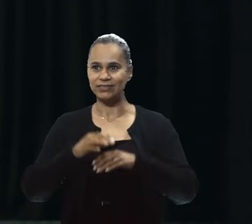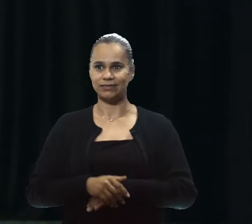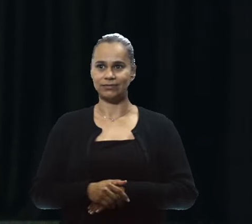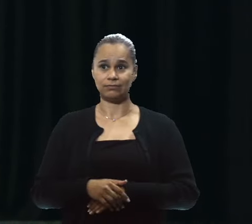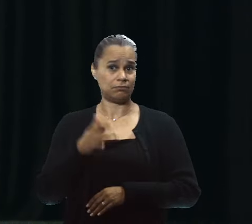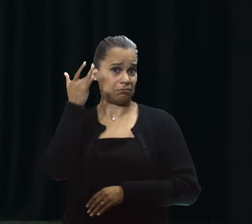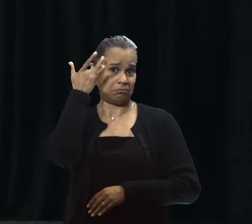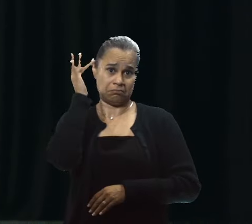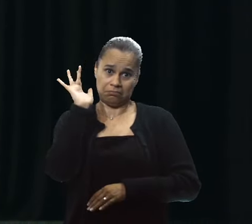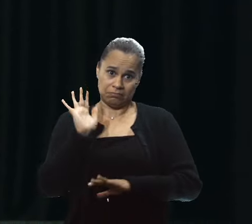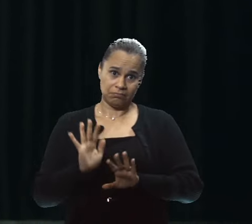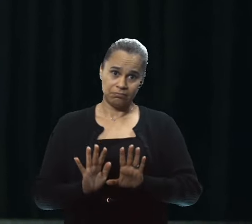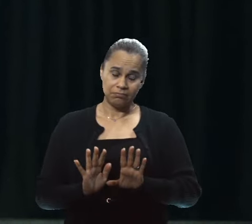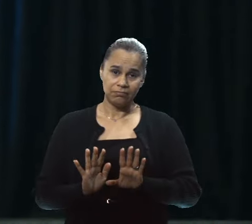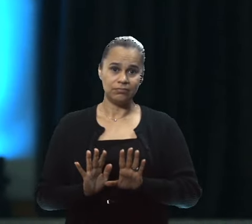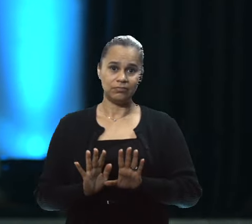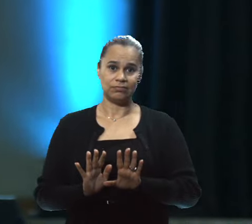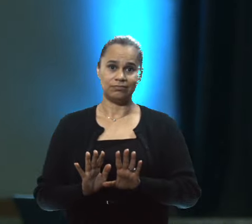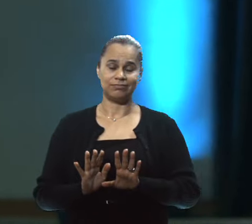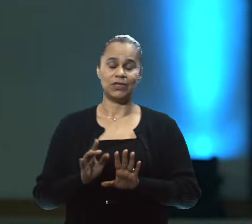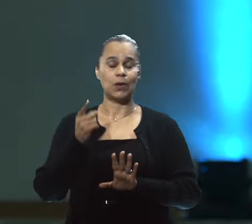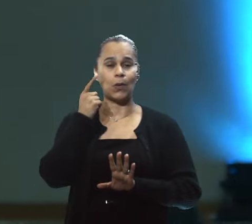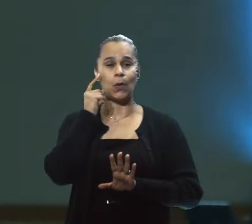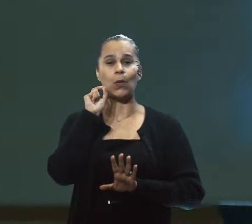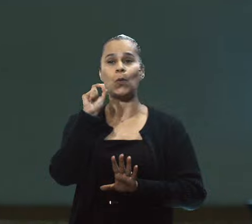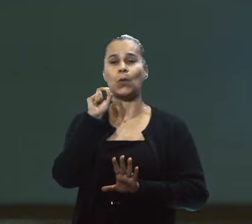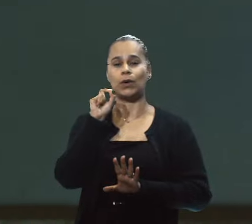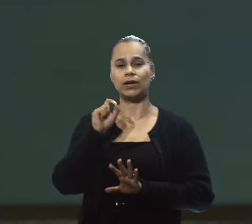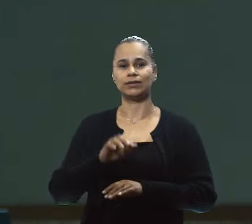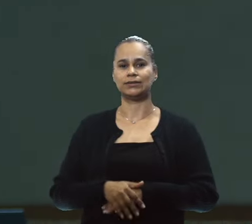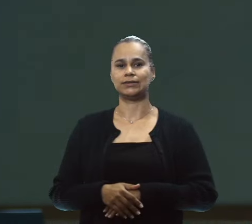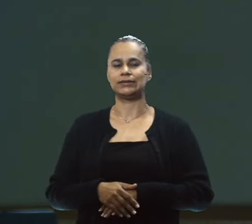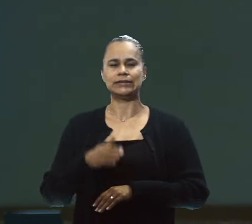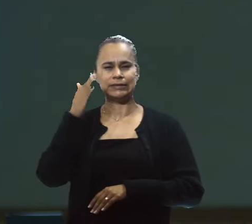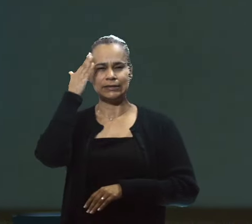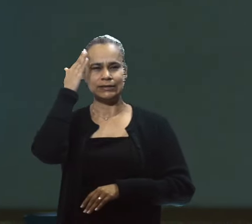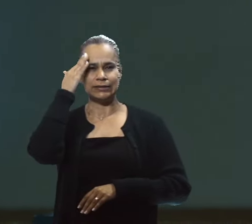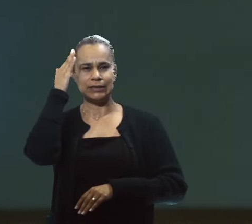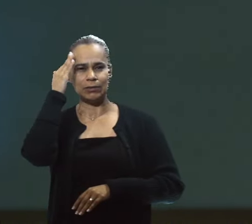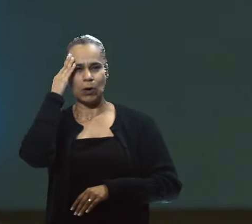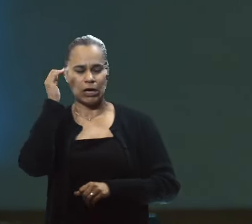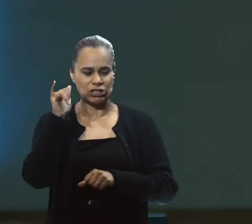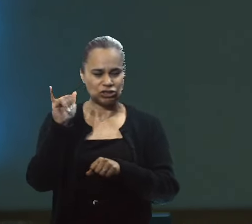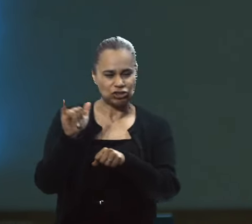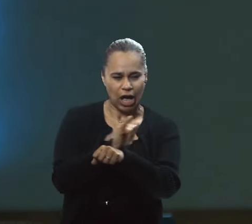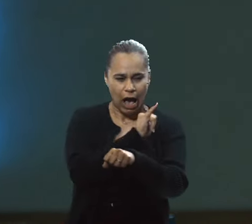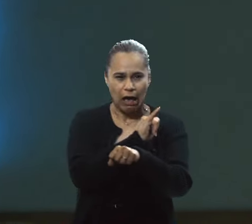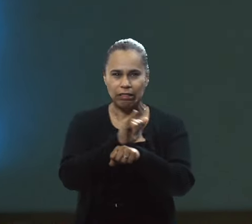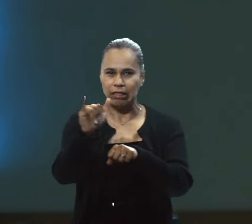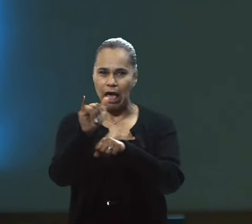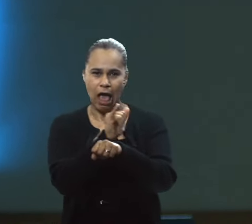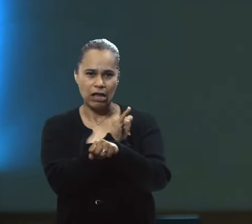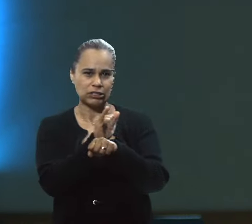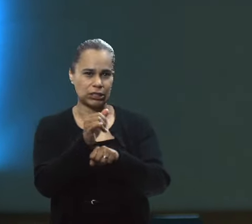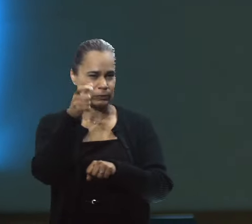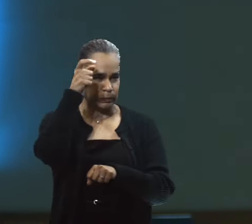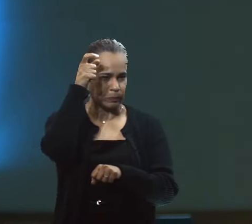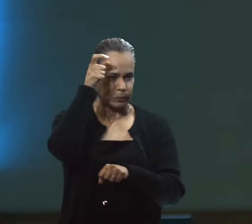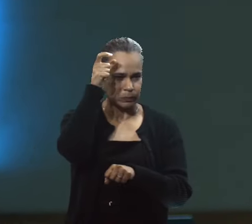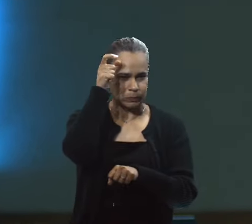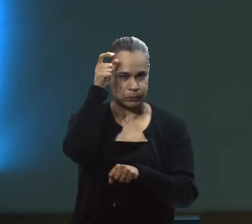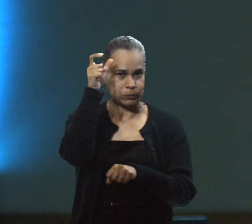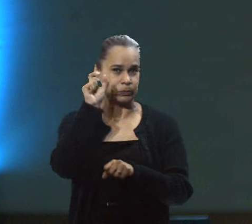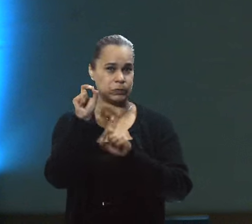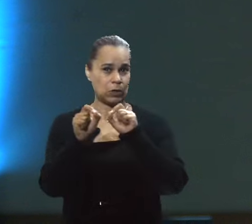sei. Olha, sabe qual que é a cilada que o inimigo tem preparado para a igreja? A gente tem que tomar cuidado.